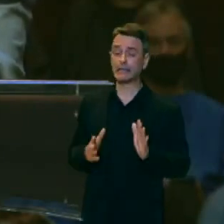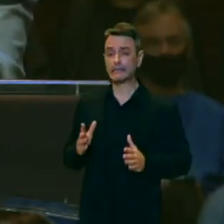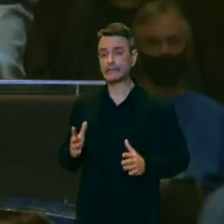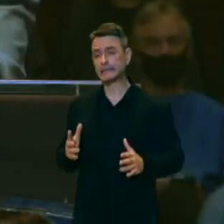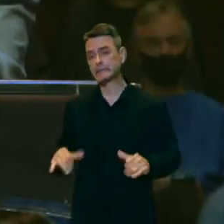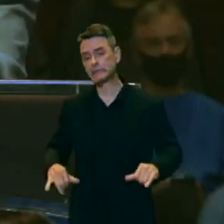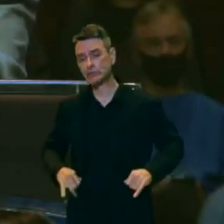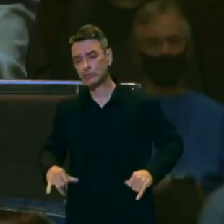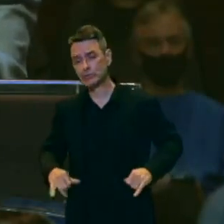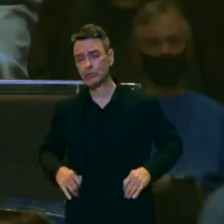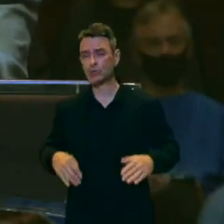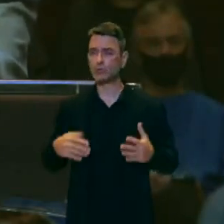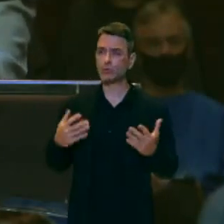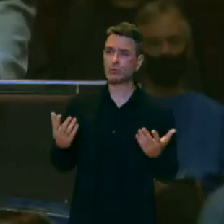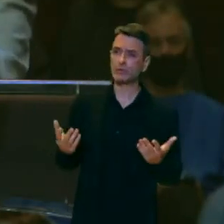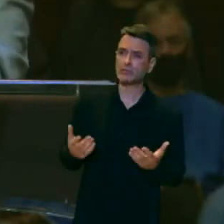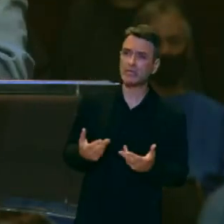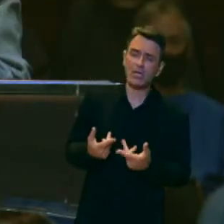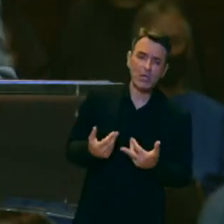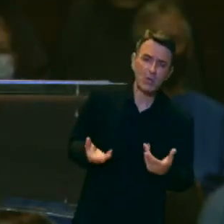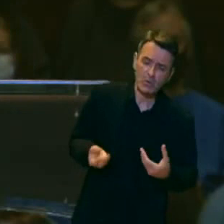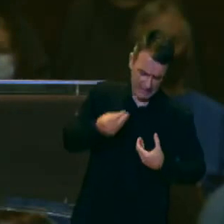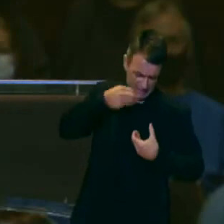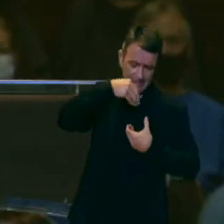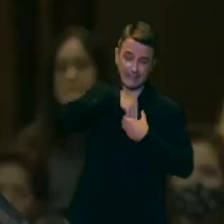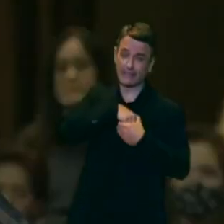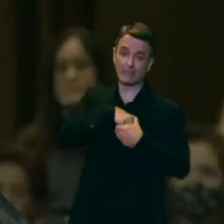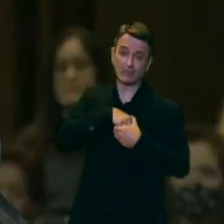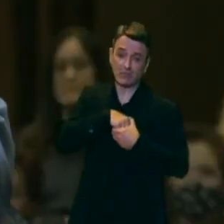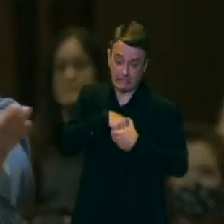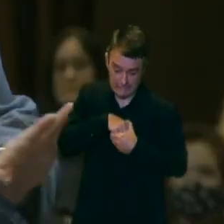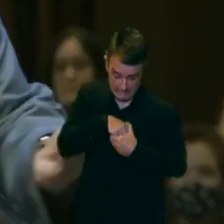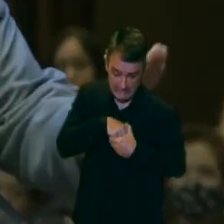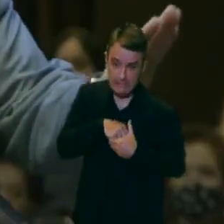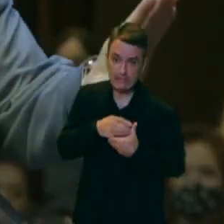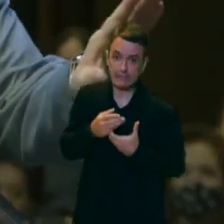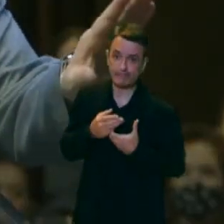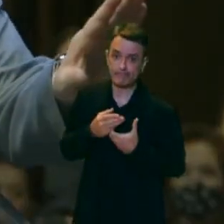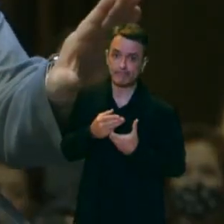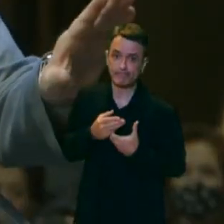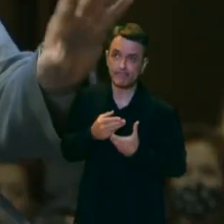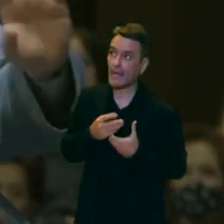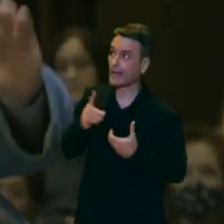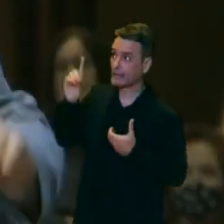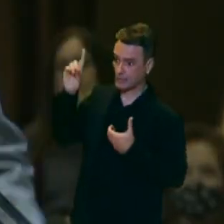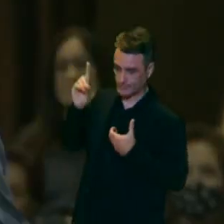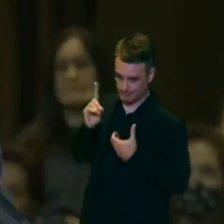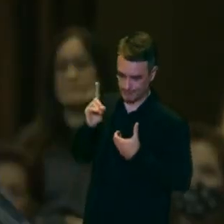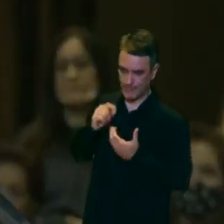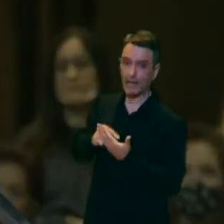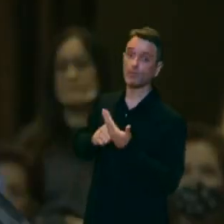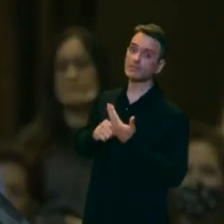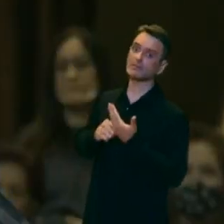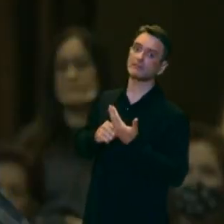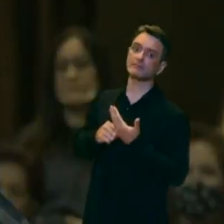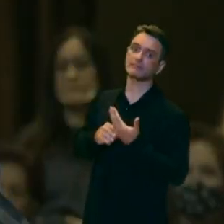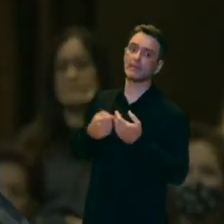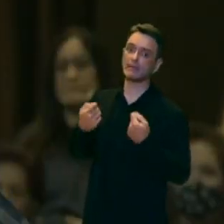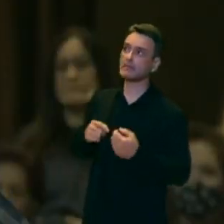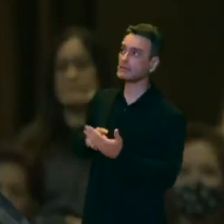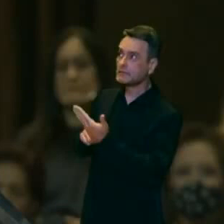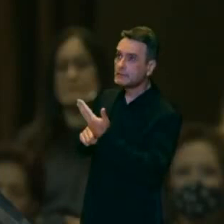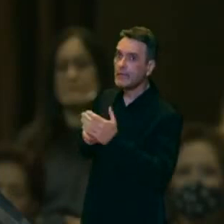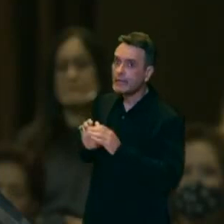às vezes as coisas escondidas na alma, e a gente prefere achar um caminho mais suave, e não deixa Deus tratar o nosso